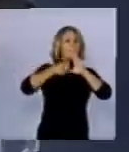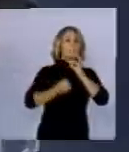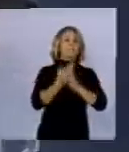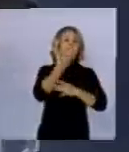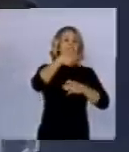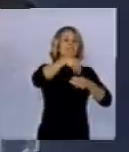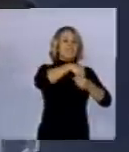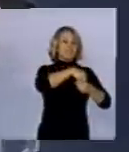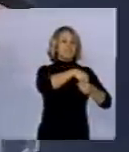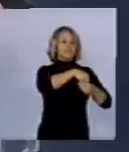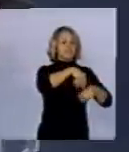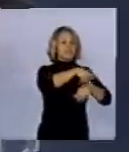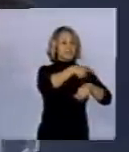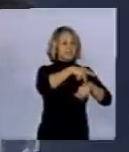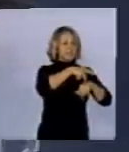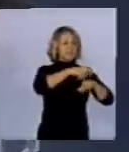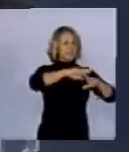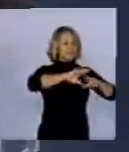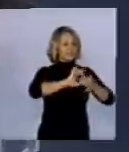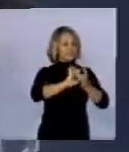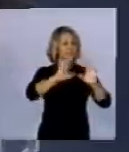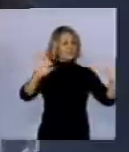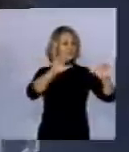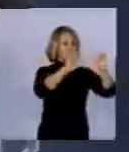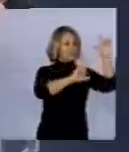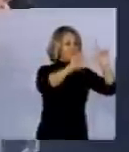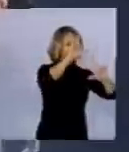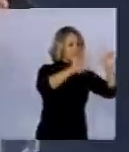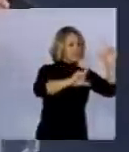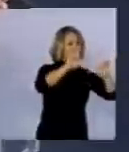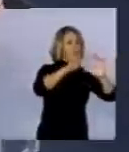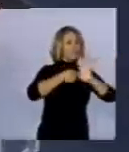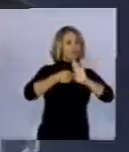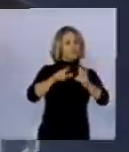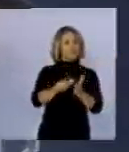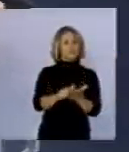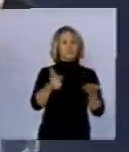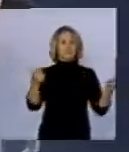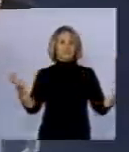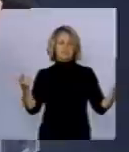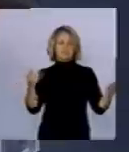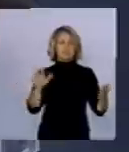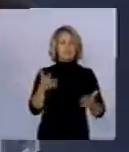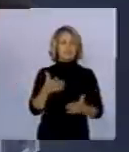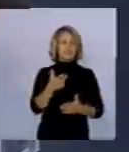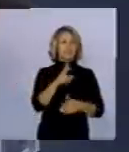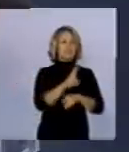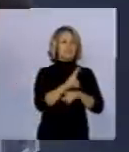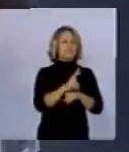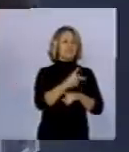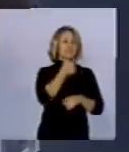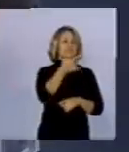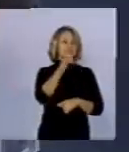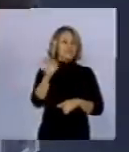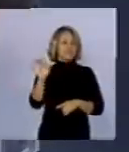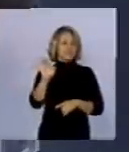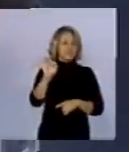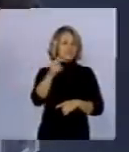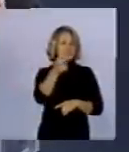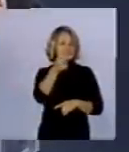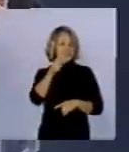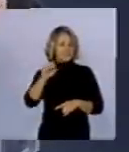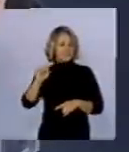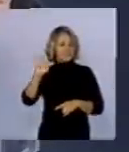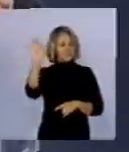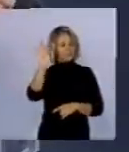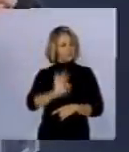televisões com exceção de jornalismo isso criou uma uma reserva de 70% desse conteúdo pra